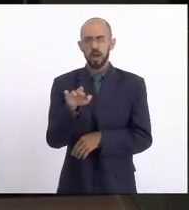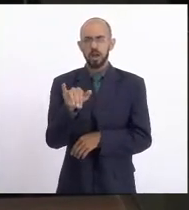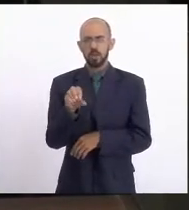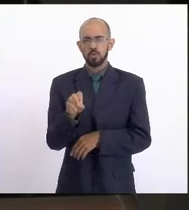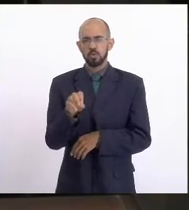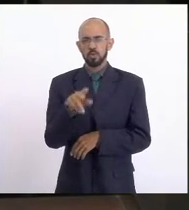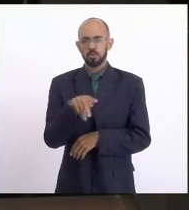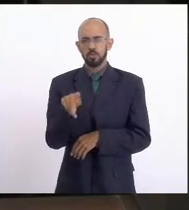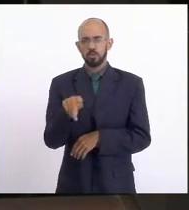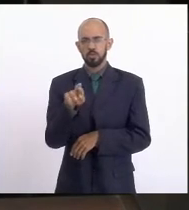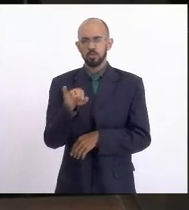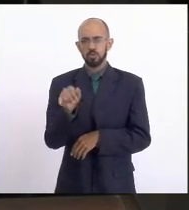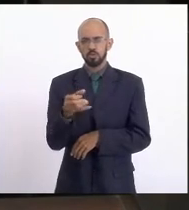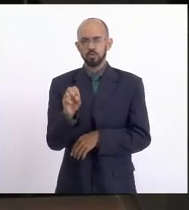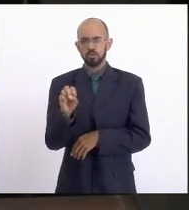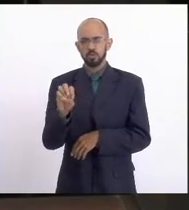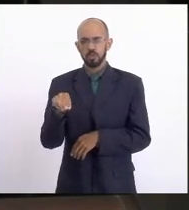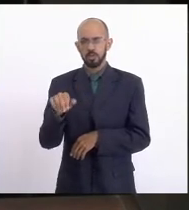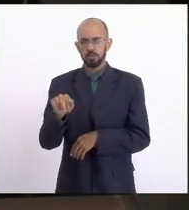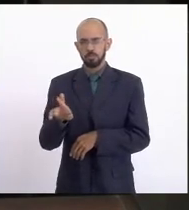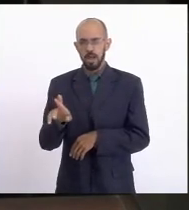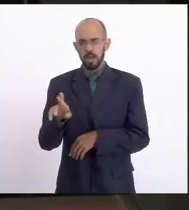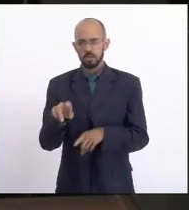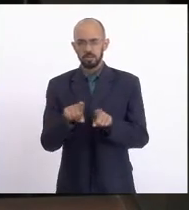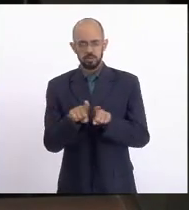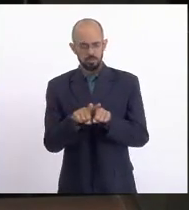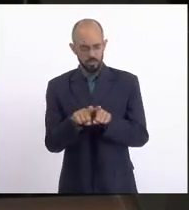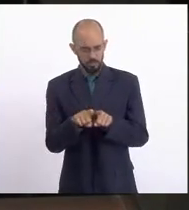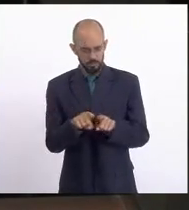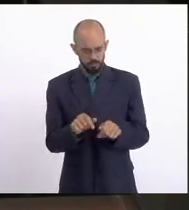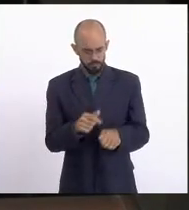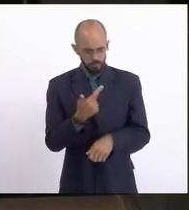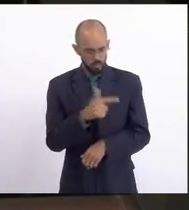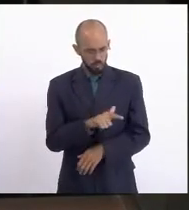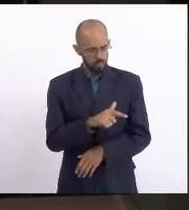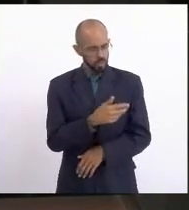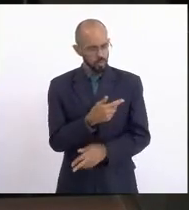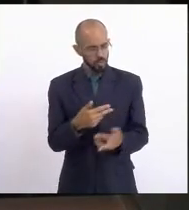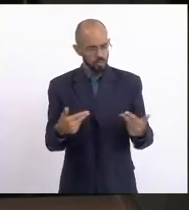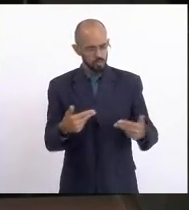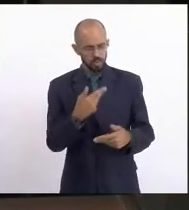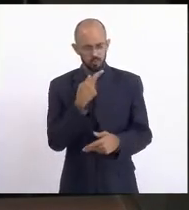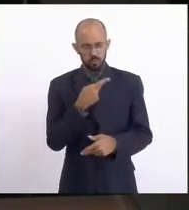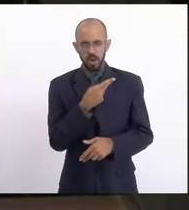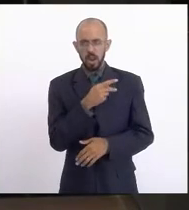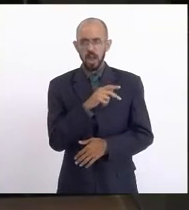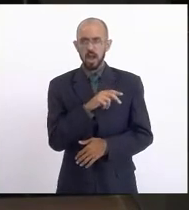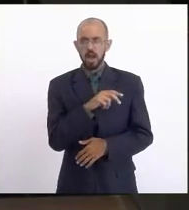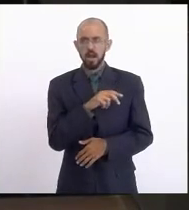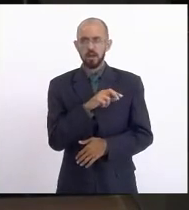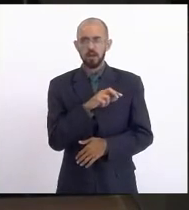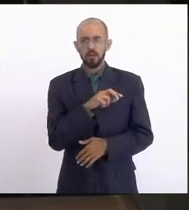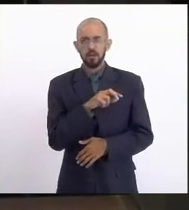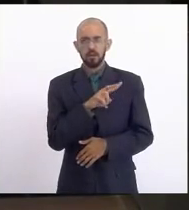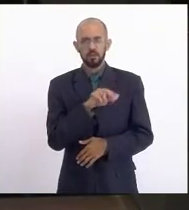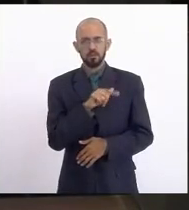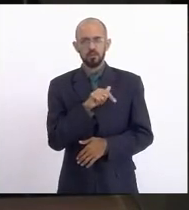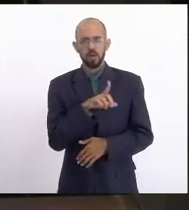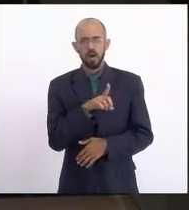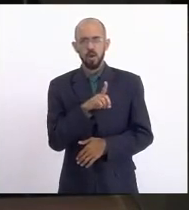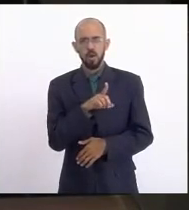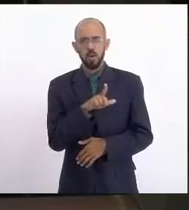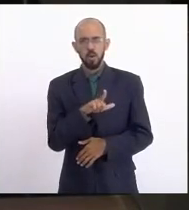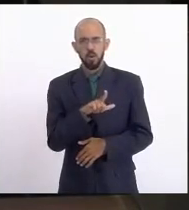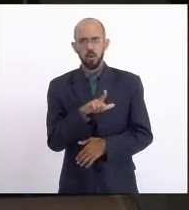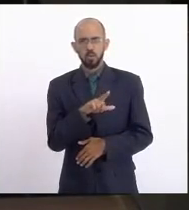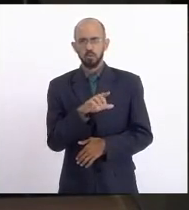o segundo tema que quero aqui desenvolver, deputado Valdo Ceasa, ainda dentro do meu tempo, já comecei aqui às 14